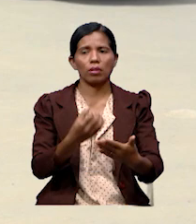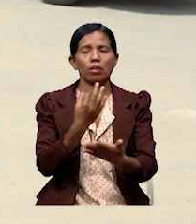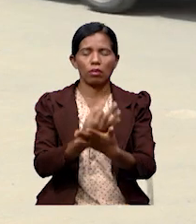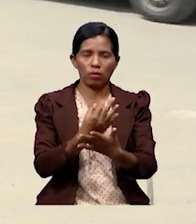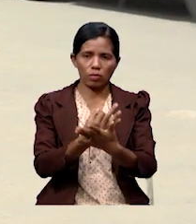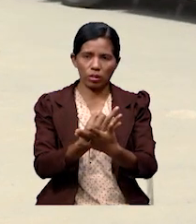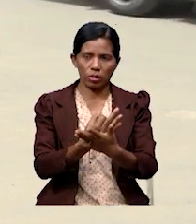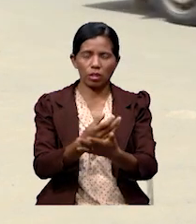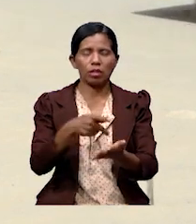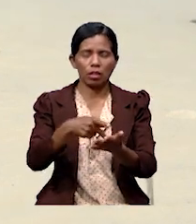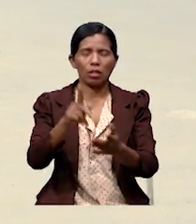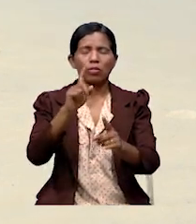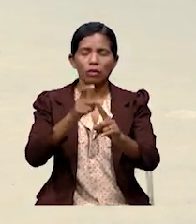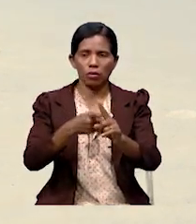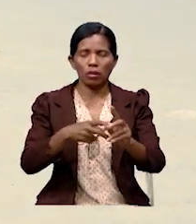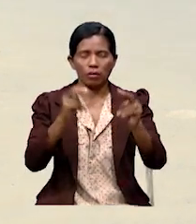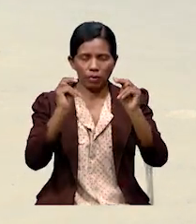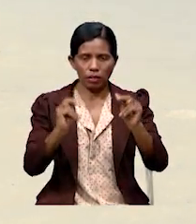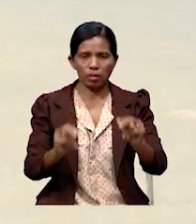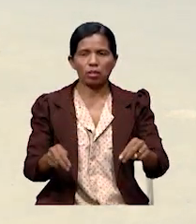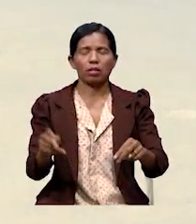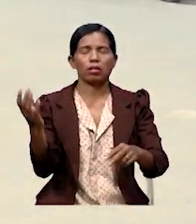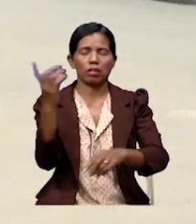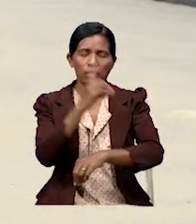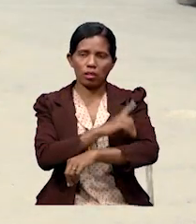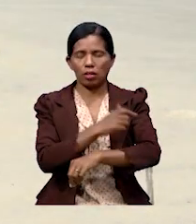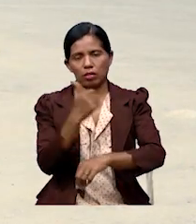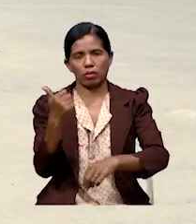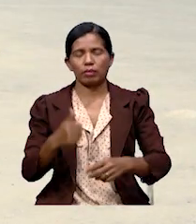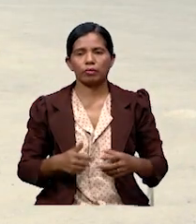fulan, no ba necessidade básica sira selutang.